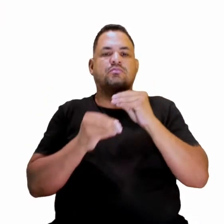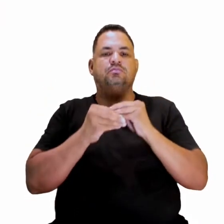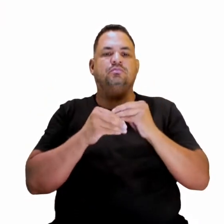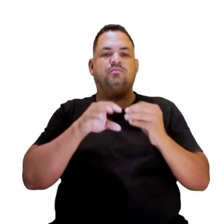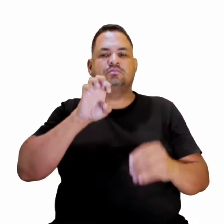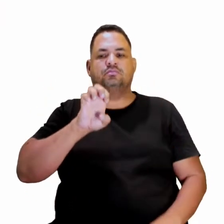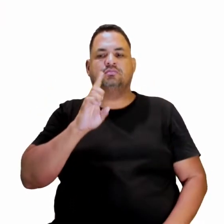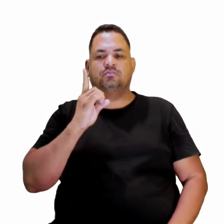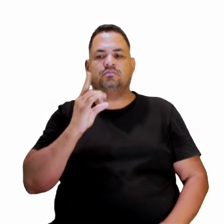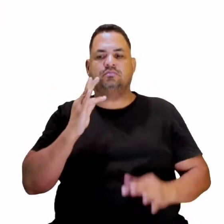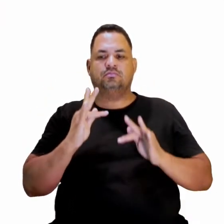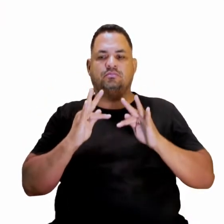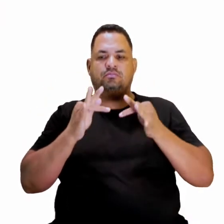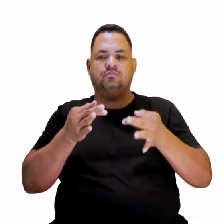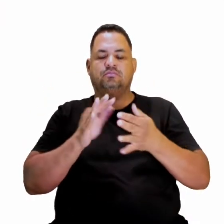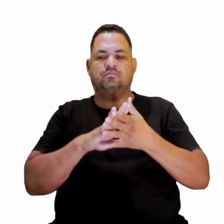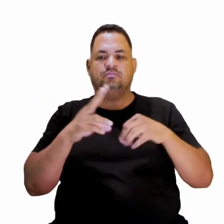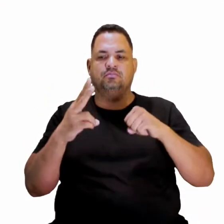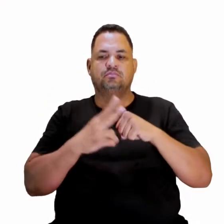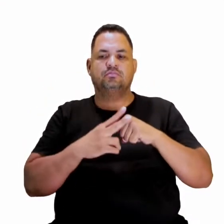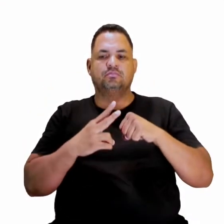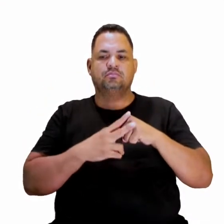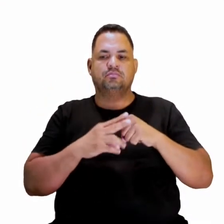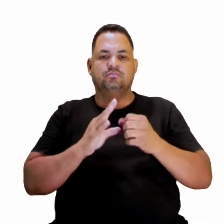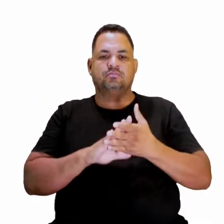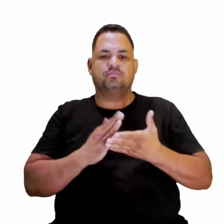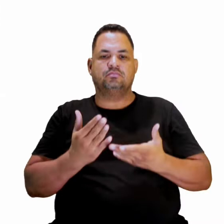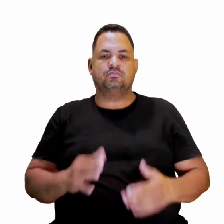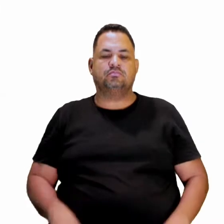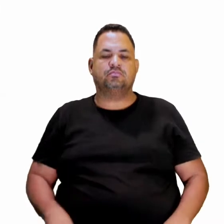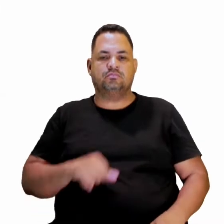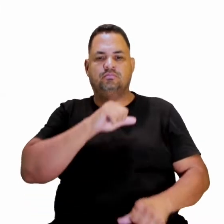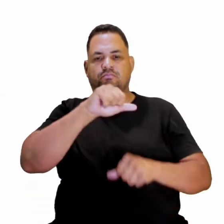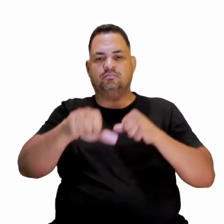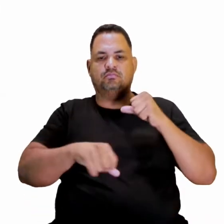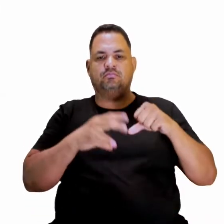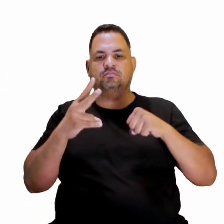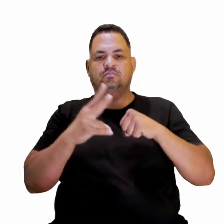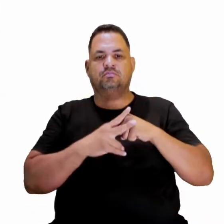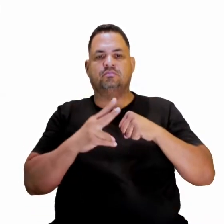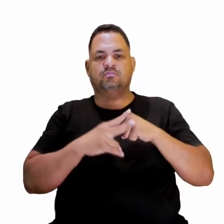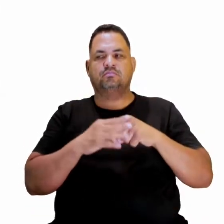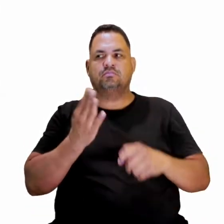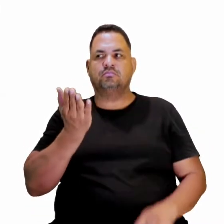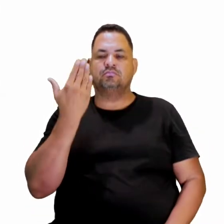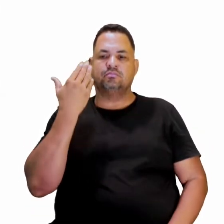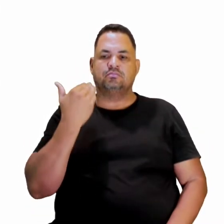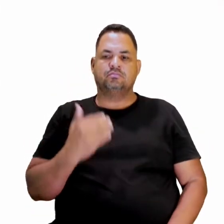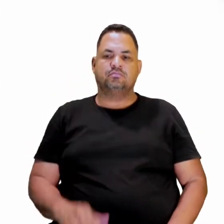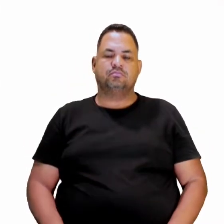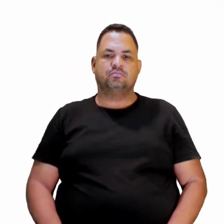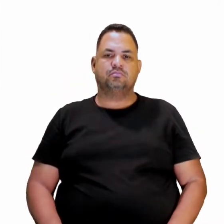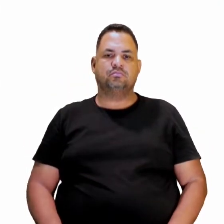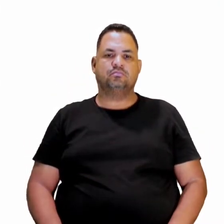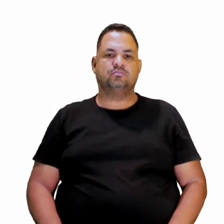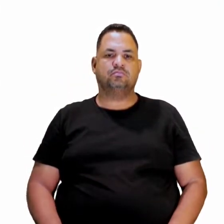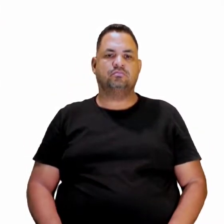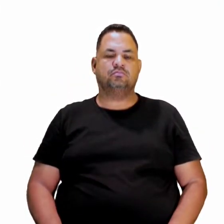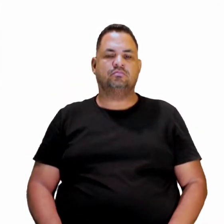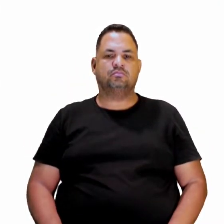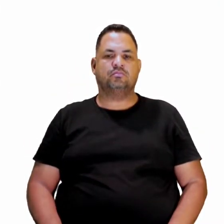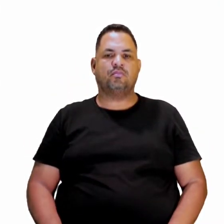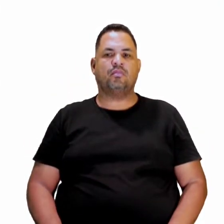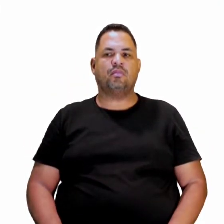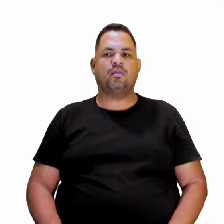o ED ao fim do verbo e eu magicamente transformei esse verbo no passado. Então, talked vai